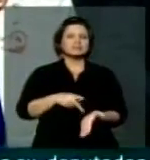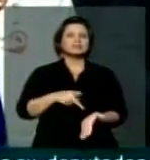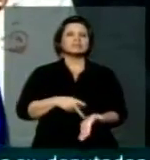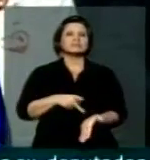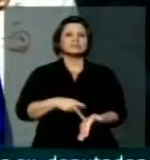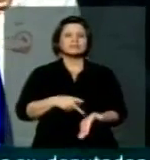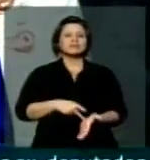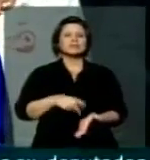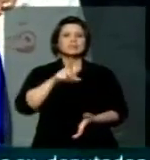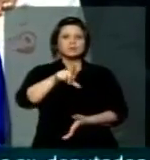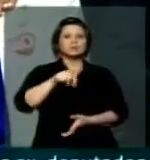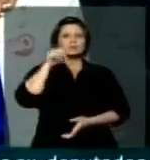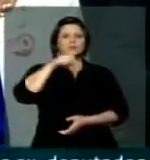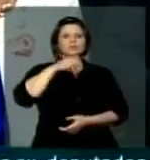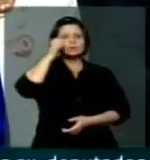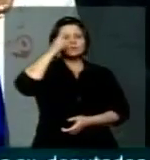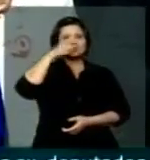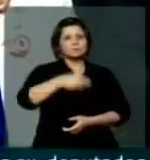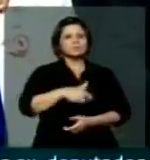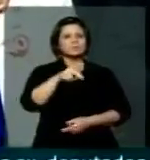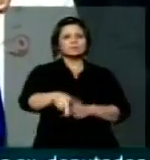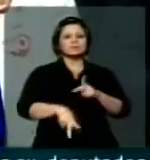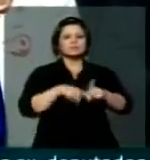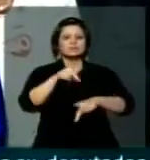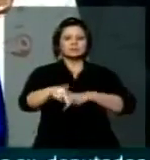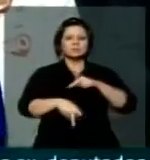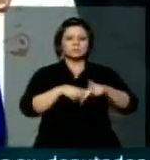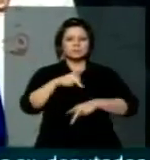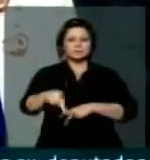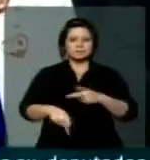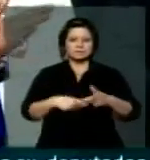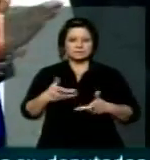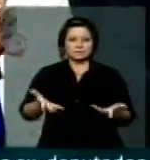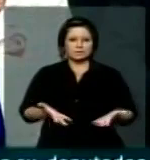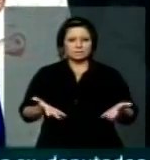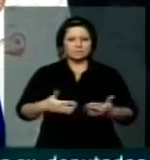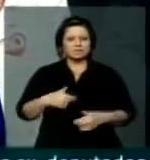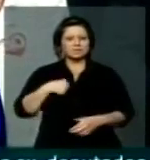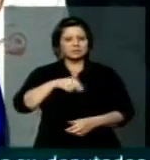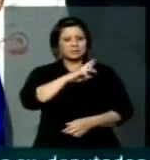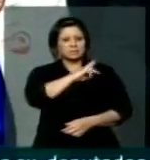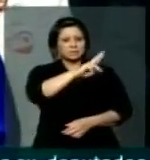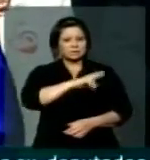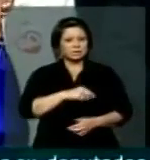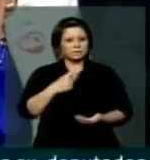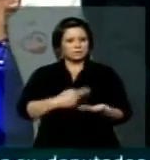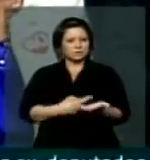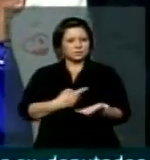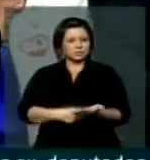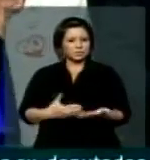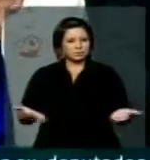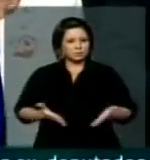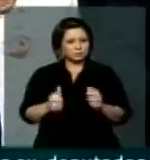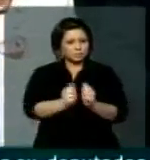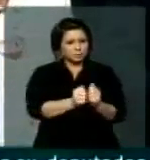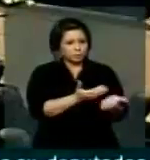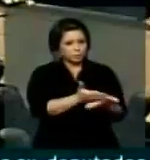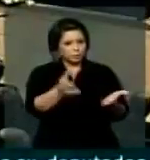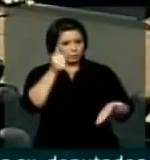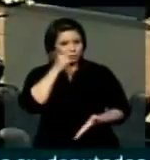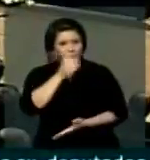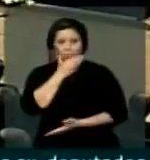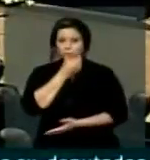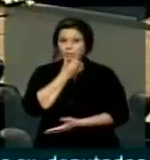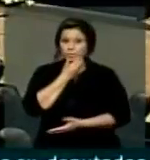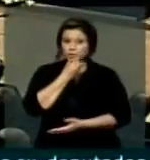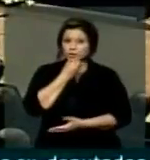quando ela prioriza o interesse da população. Essa é a nossa tarefa, esse é o nosso dever, meus companheiros e